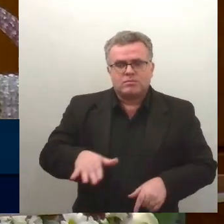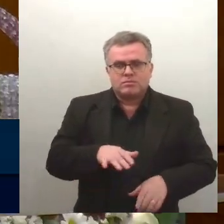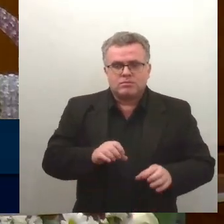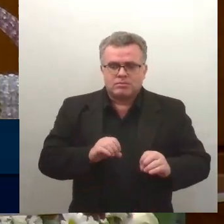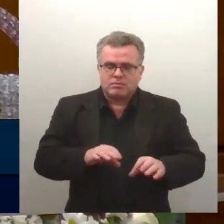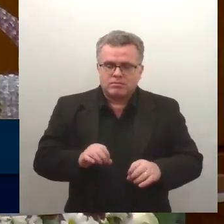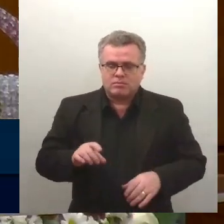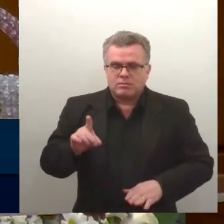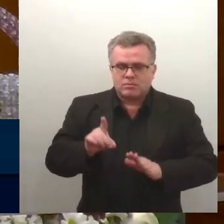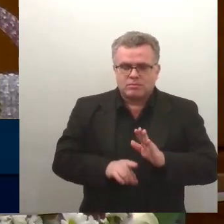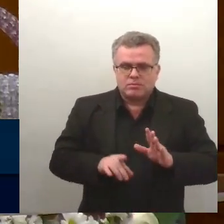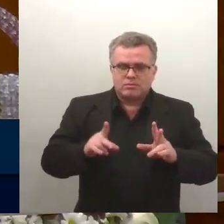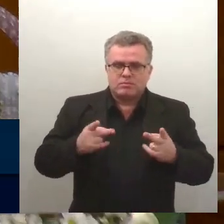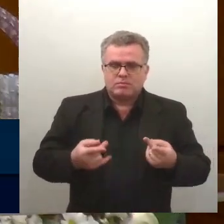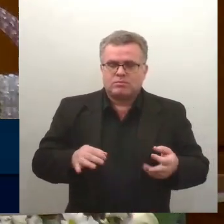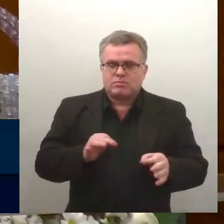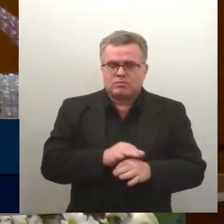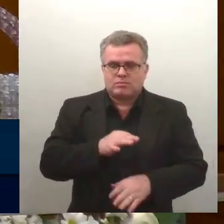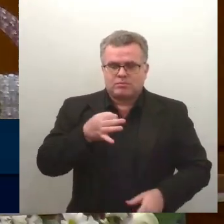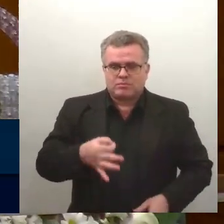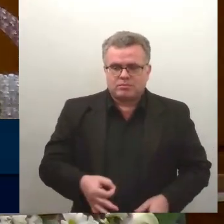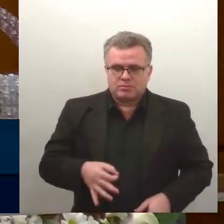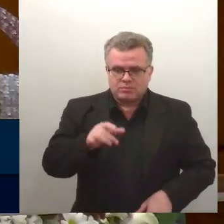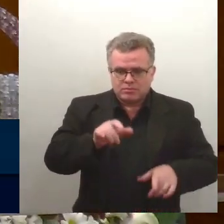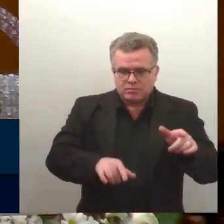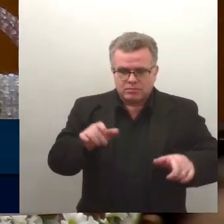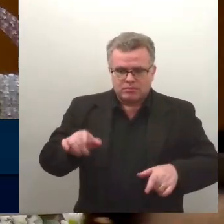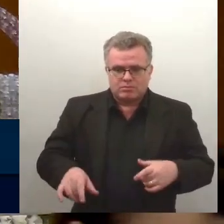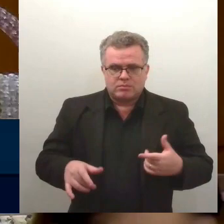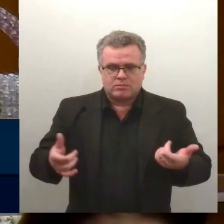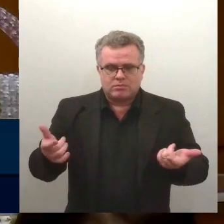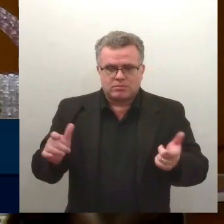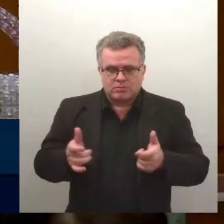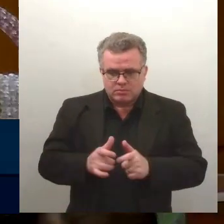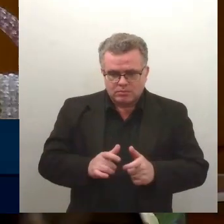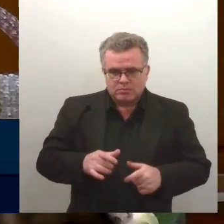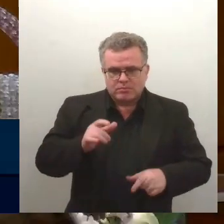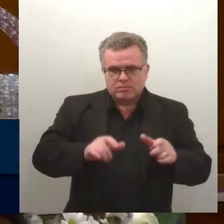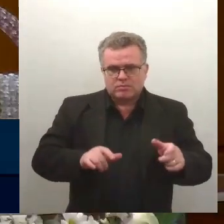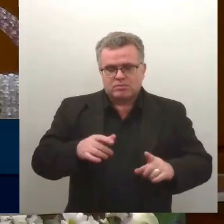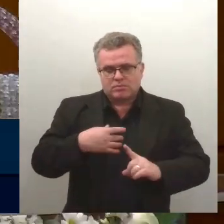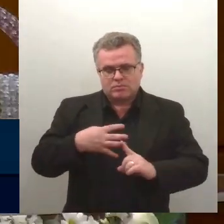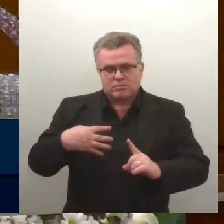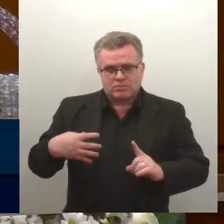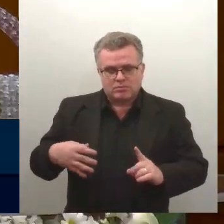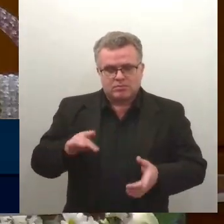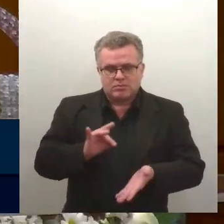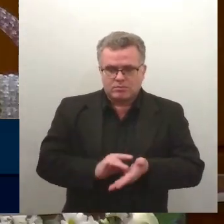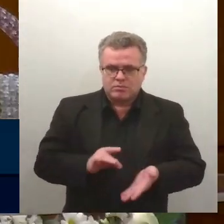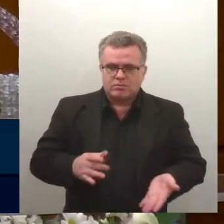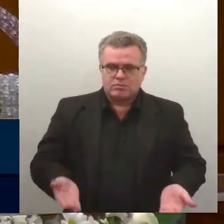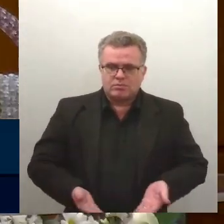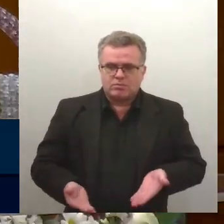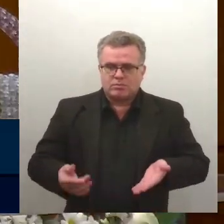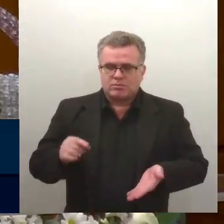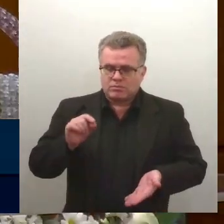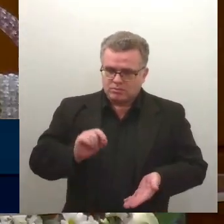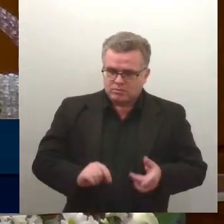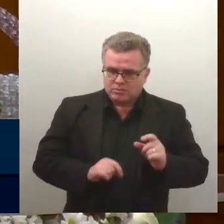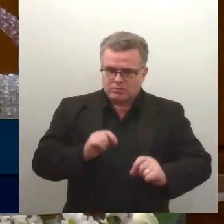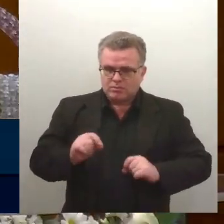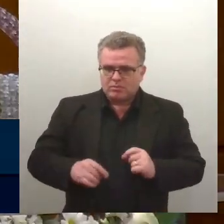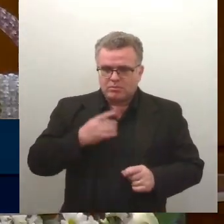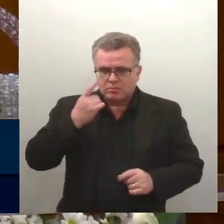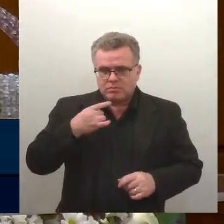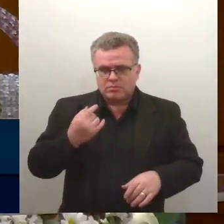das minorias, das mulheres, das LGBTs. E eu tenho certeza que hoje eu estou aqui como deputada pelo também trabalho